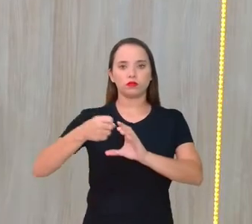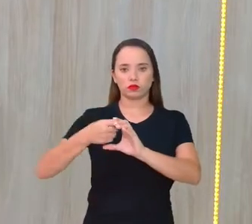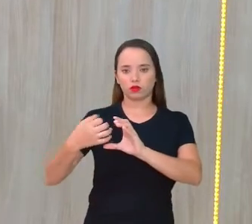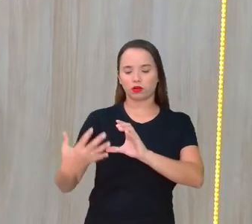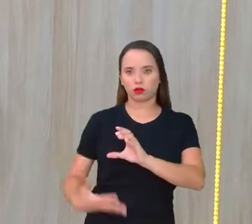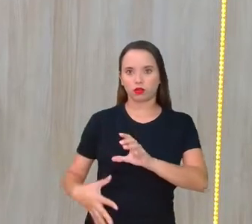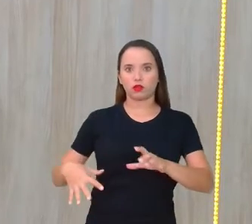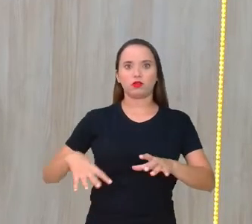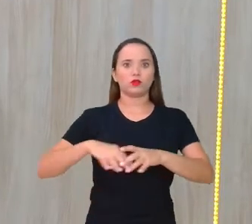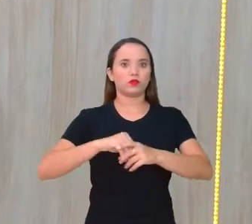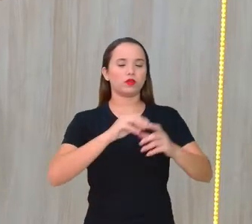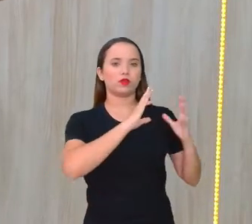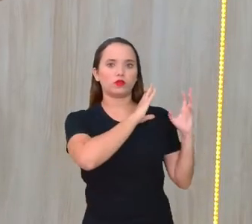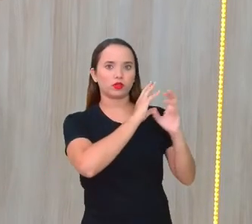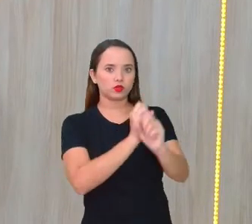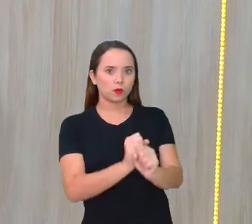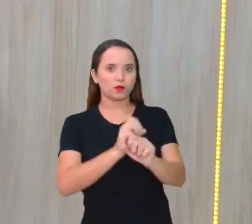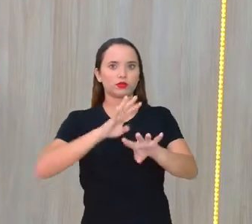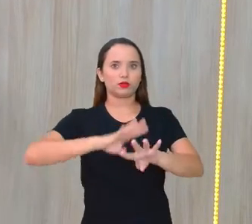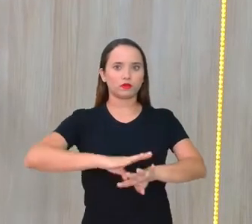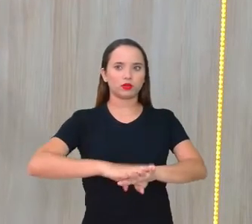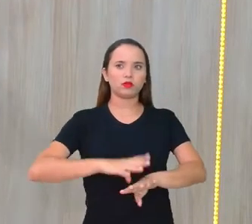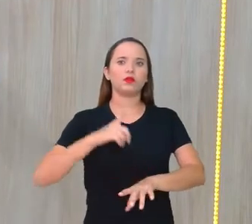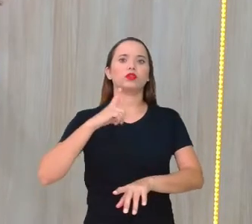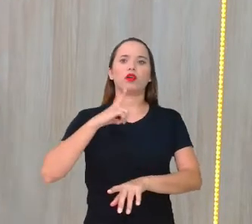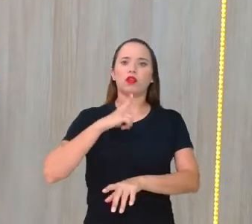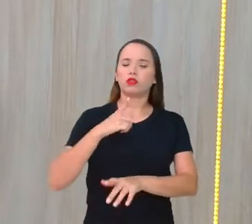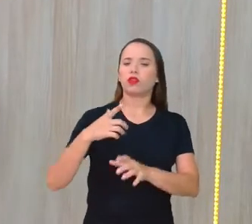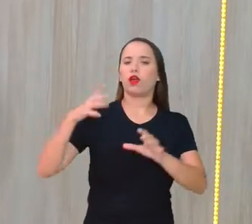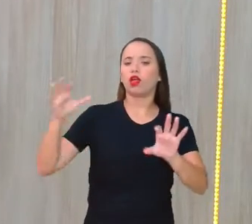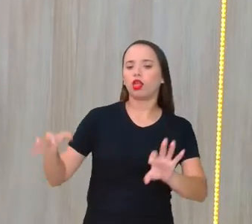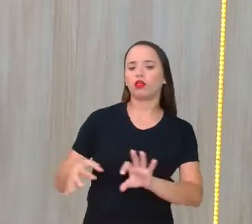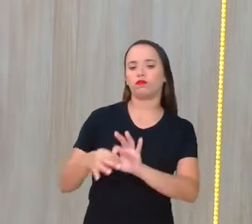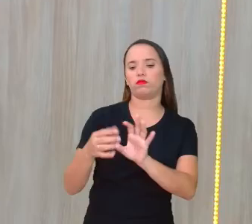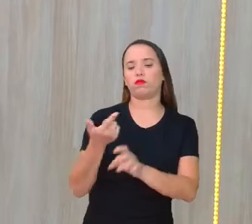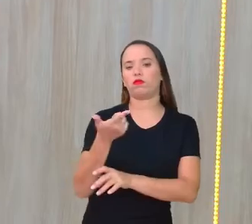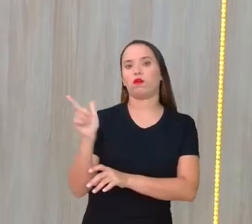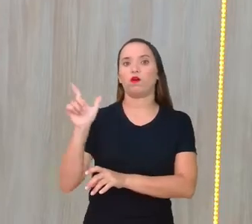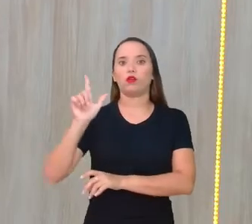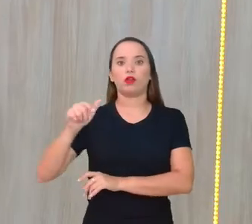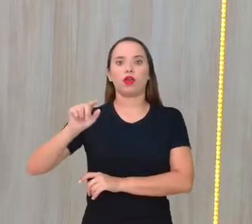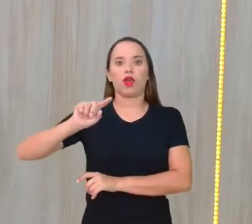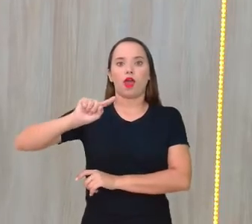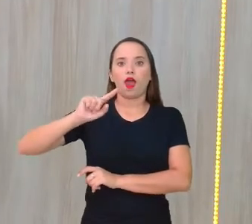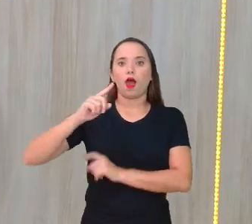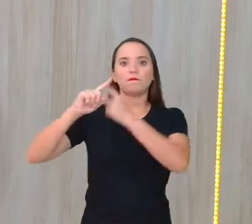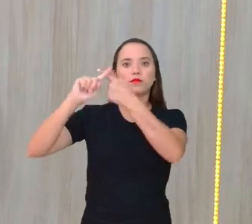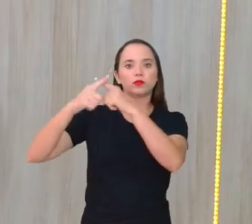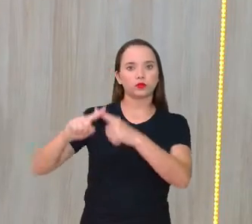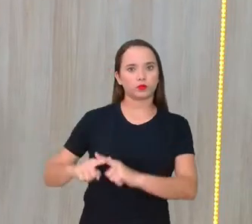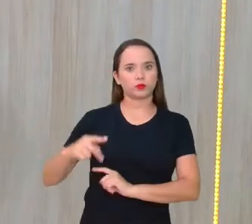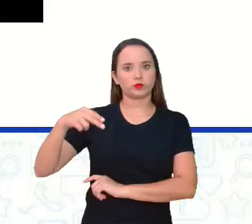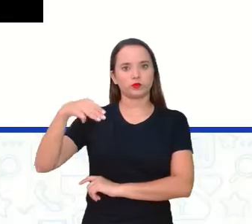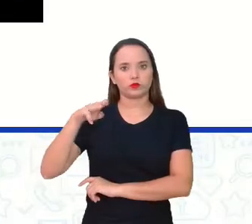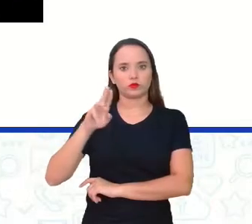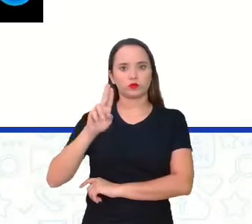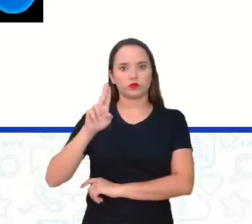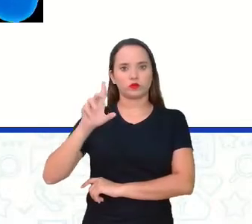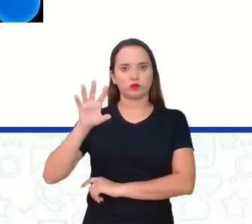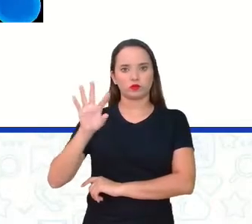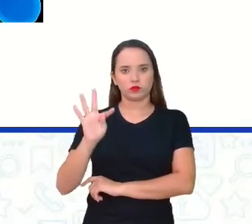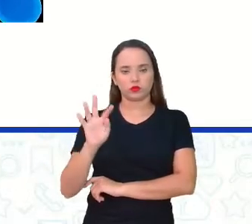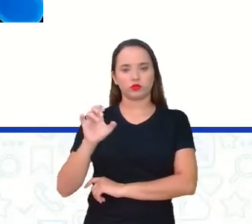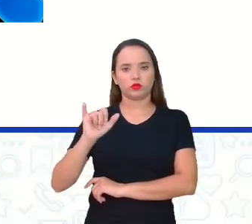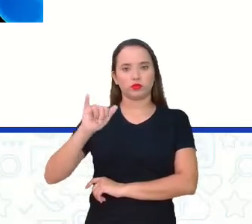da potenciação, ela vem de uma outra operação que a gente já conhece, que é a multiplicação, né? Então, a gente vai perceber que